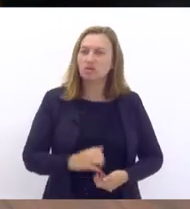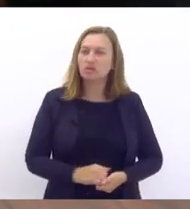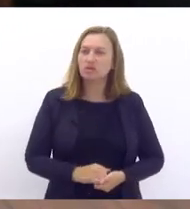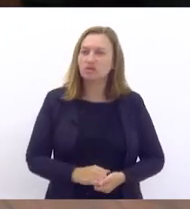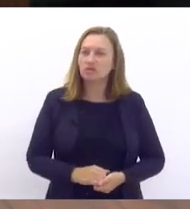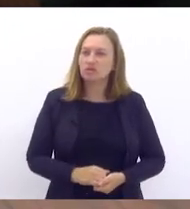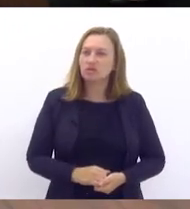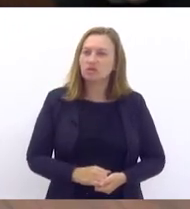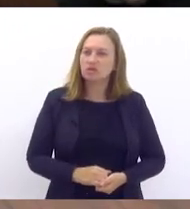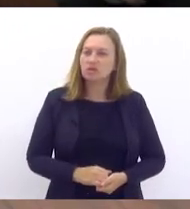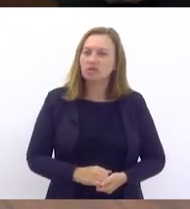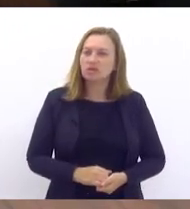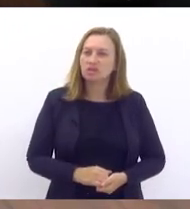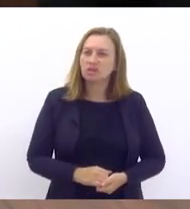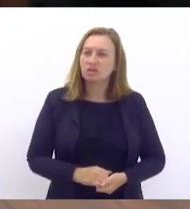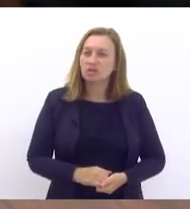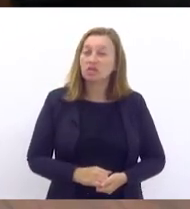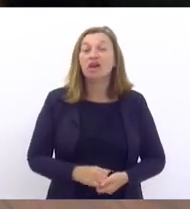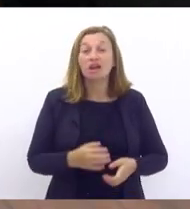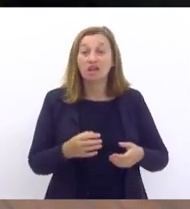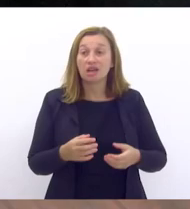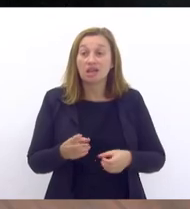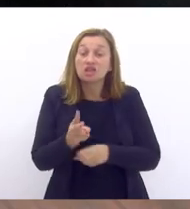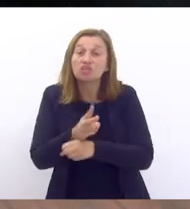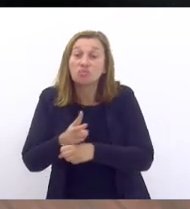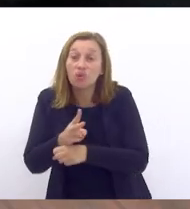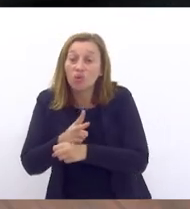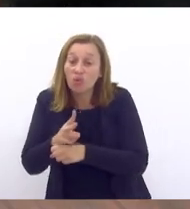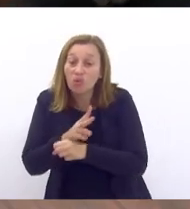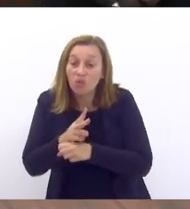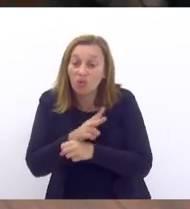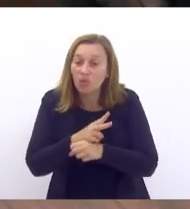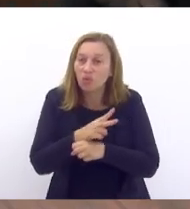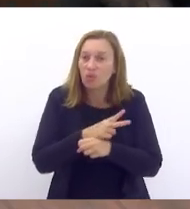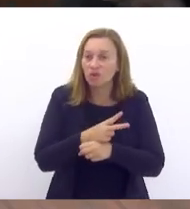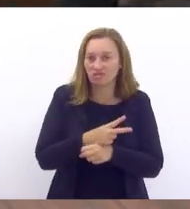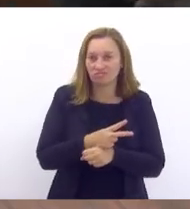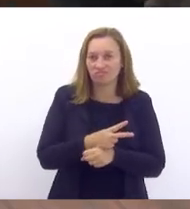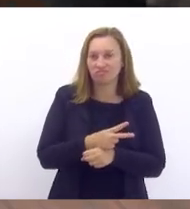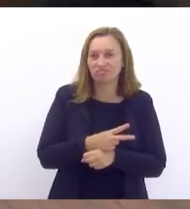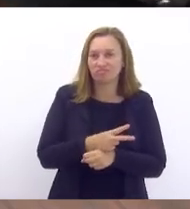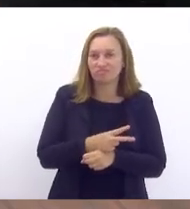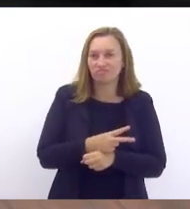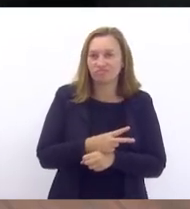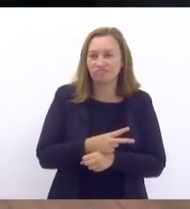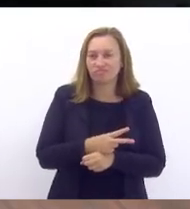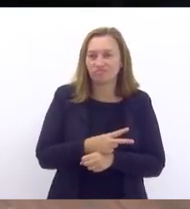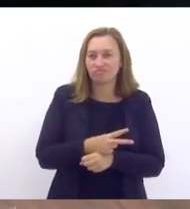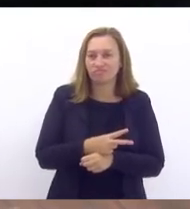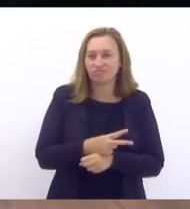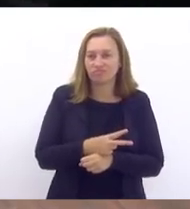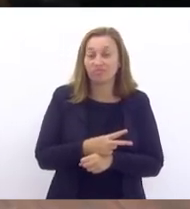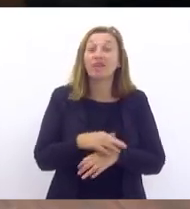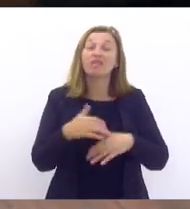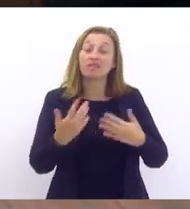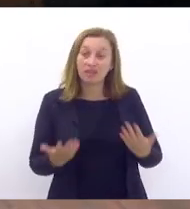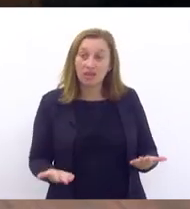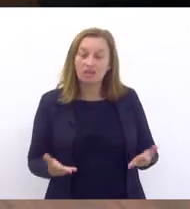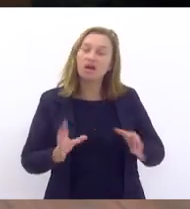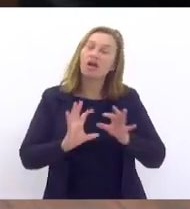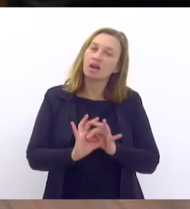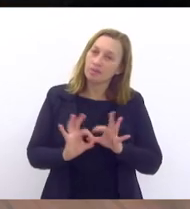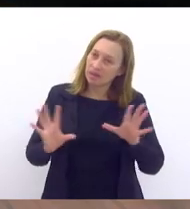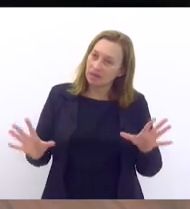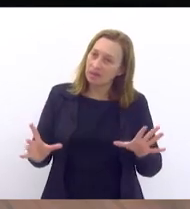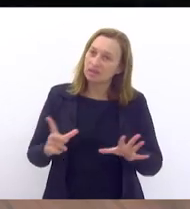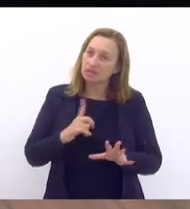na sua maioria, elas procuram, são elas que buscam, elas que buscam. Então, tem a